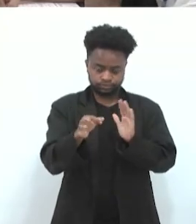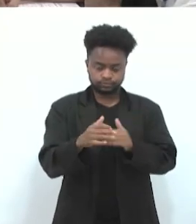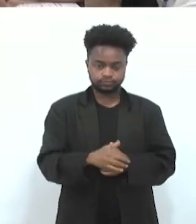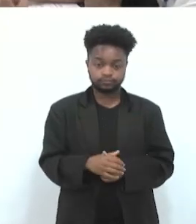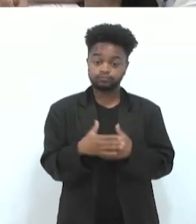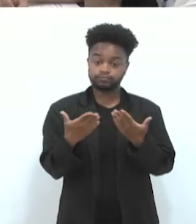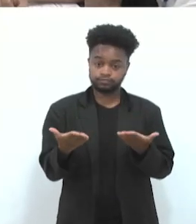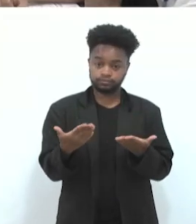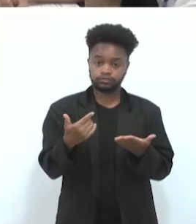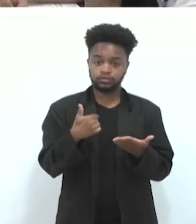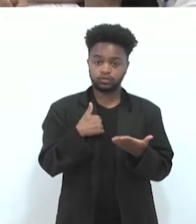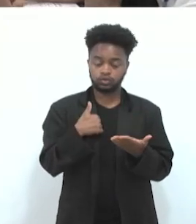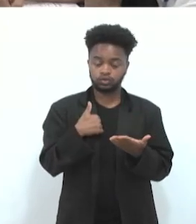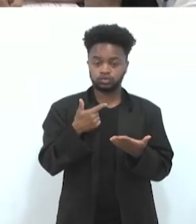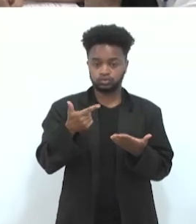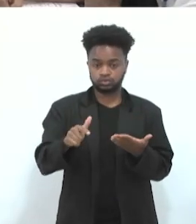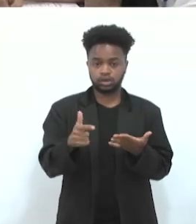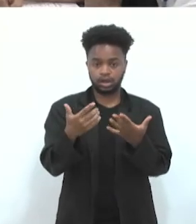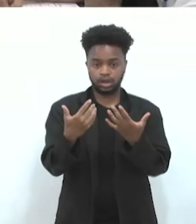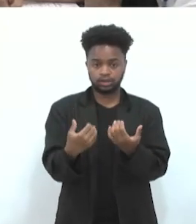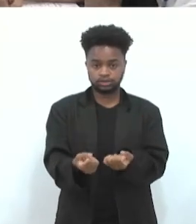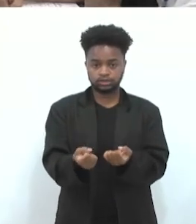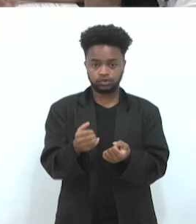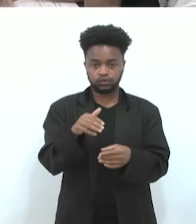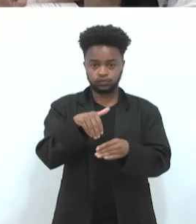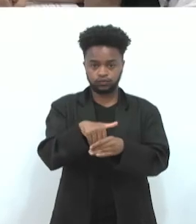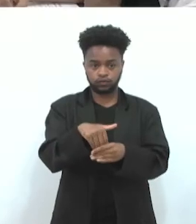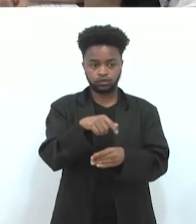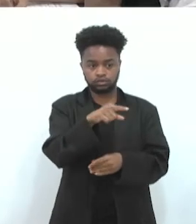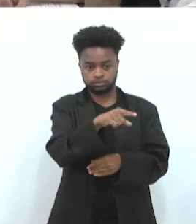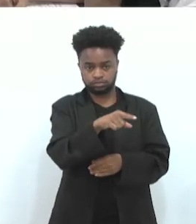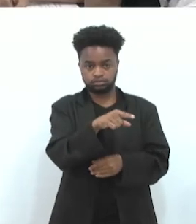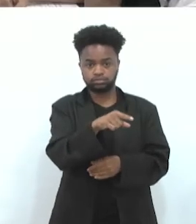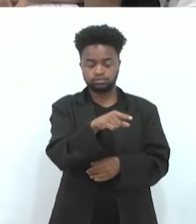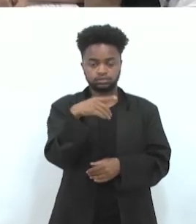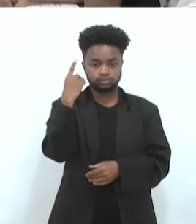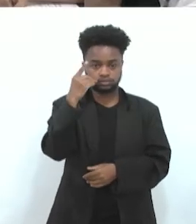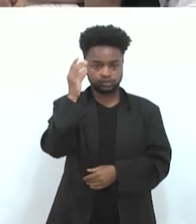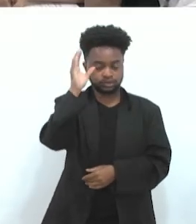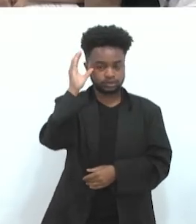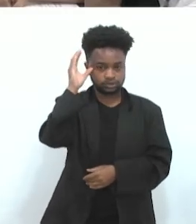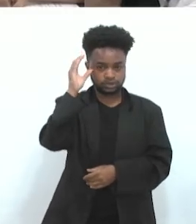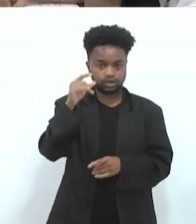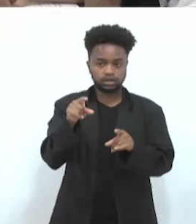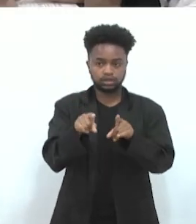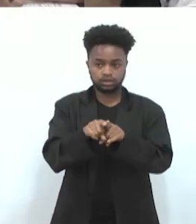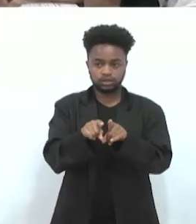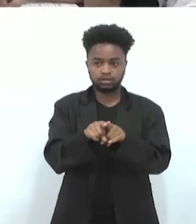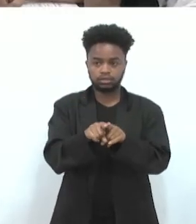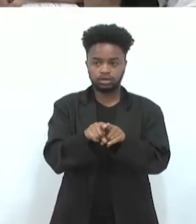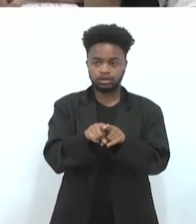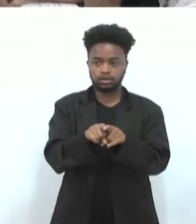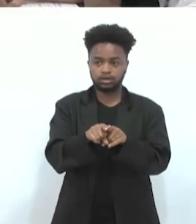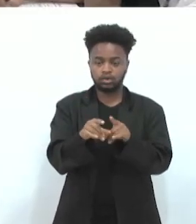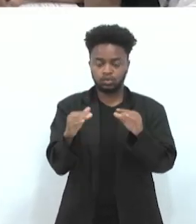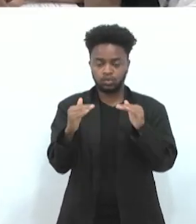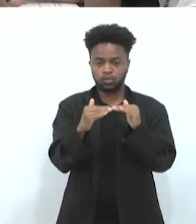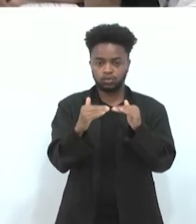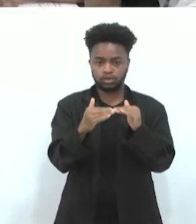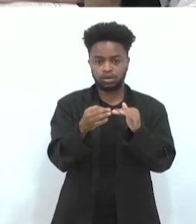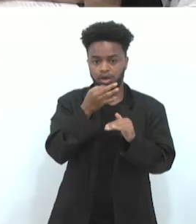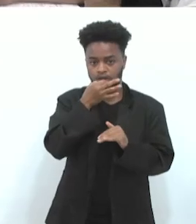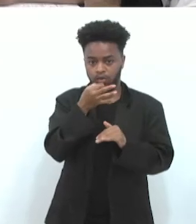vou mais uma vez acatar aqui o voto contrário divergente da deputada Célia e incorporar como meus argumentos